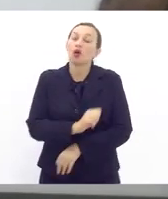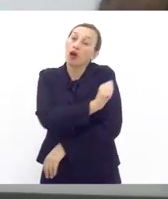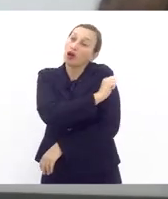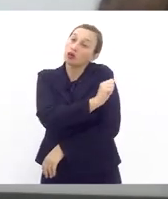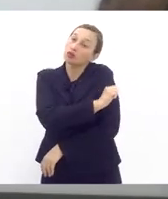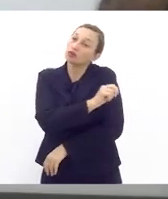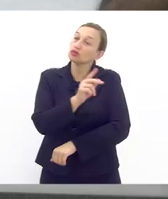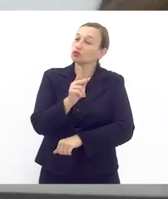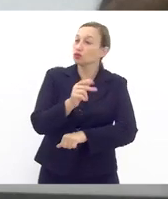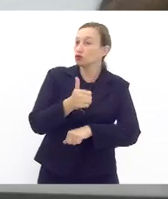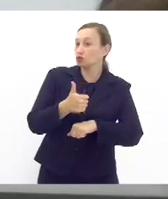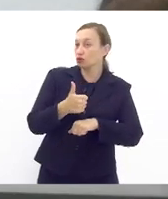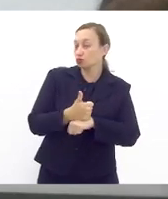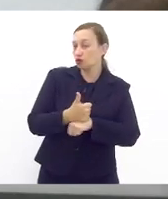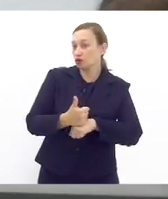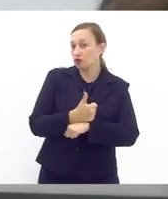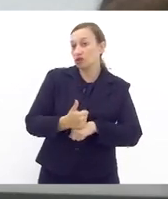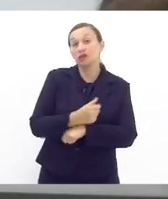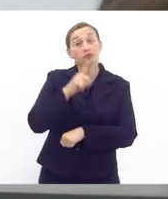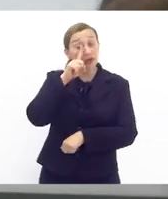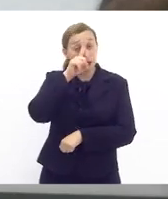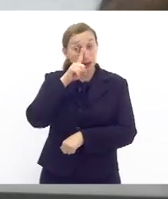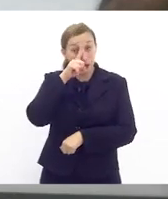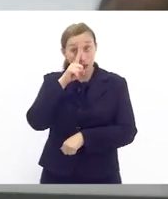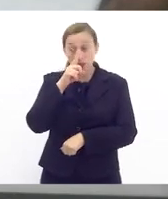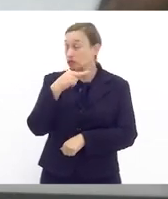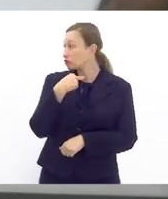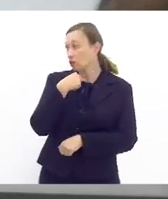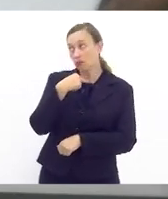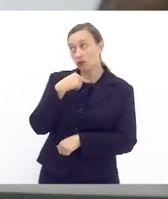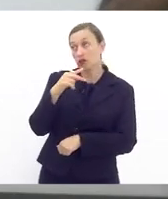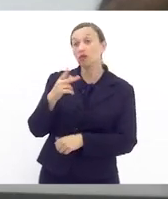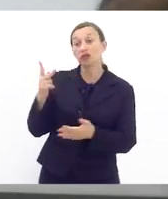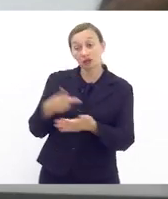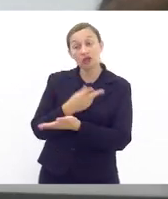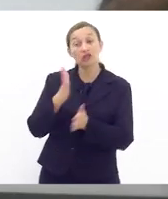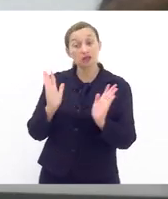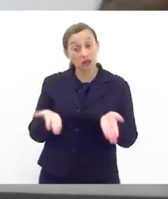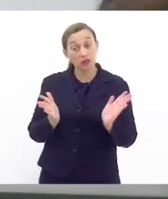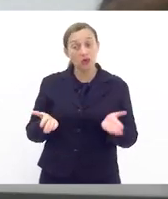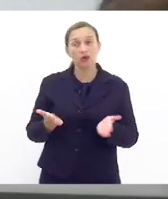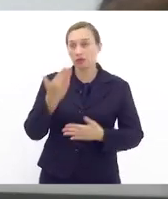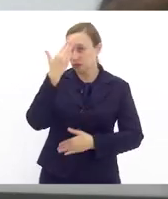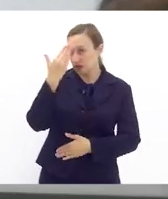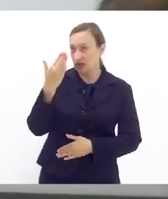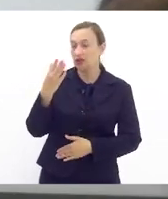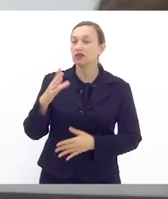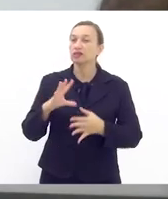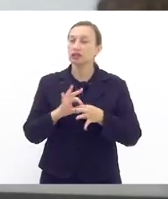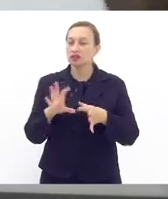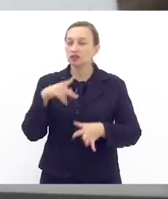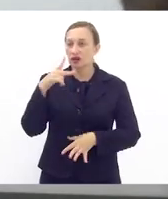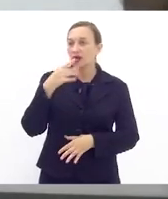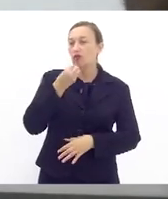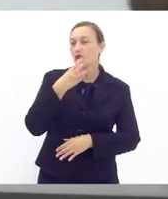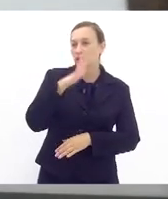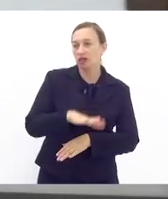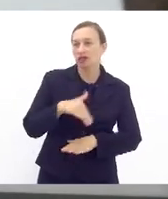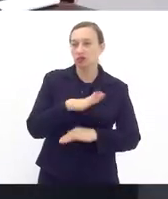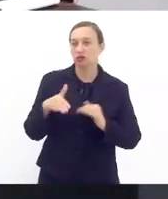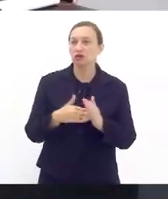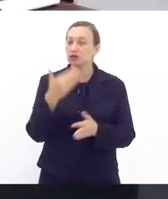e os profissionais daquela escola em ter essas escolas em risco que é o que tá acontecendo hoje obrigada pela fala boa tarde a todos